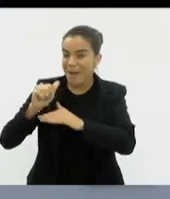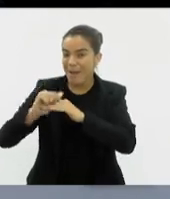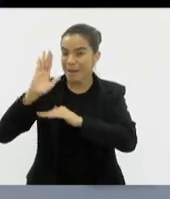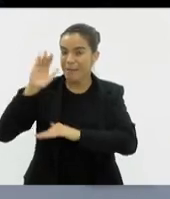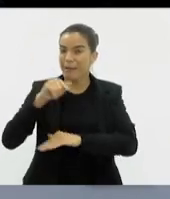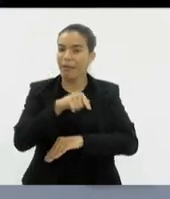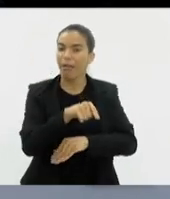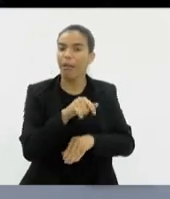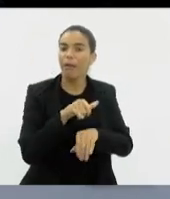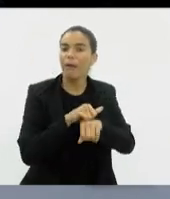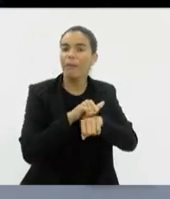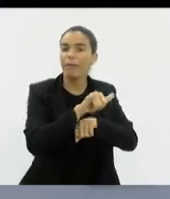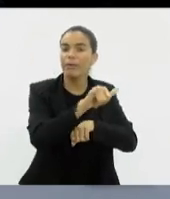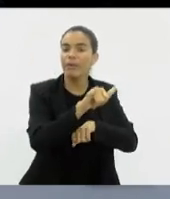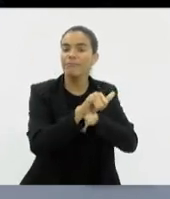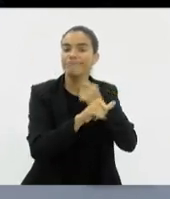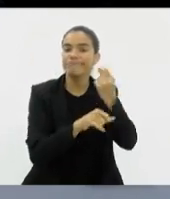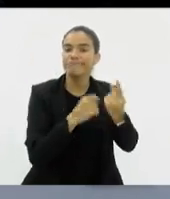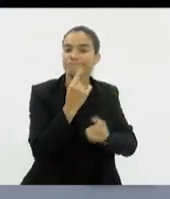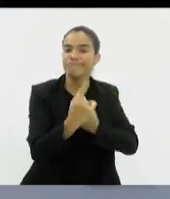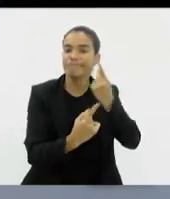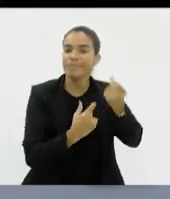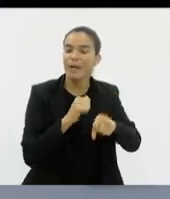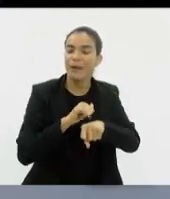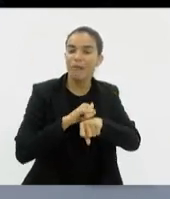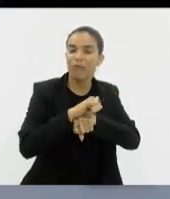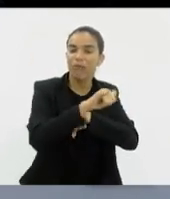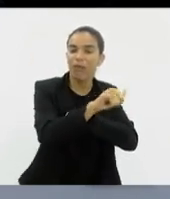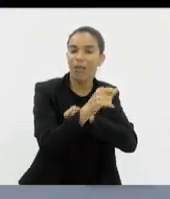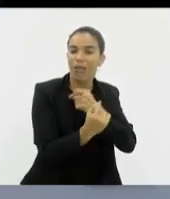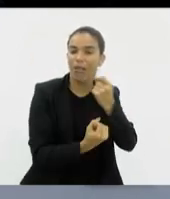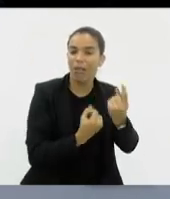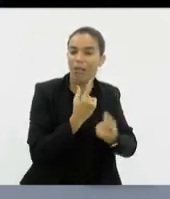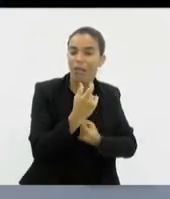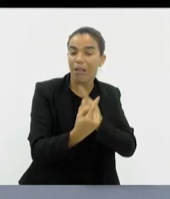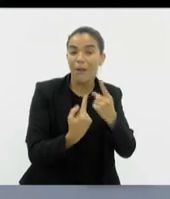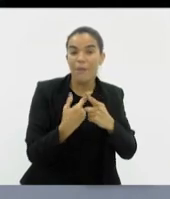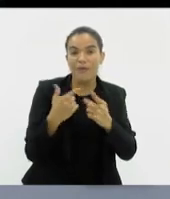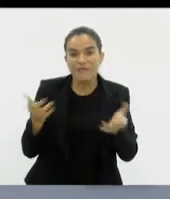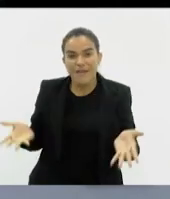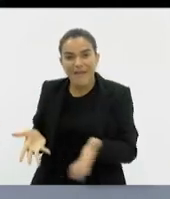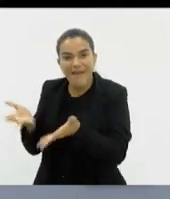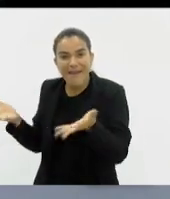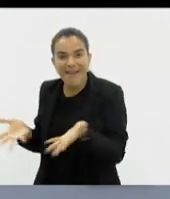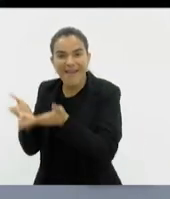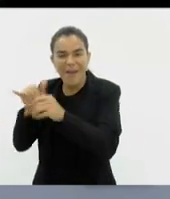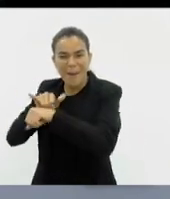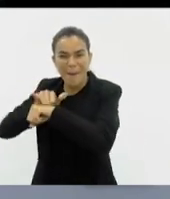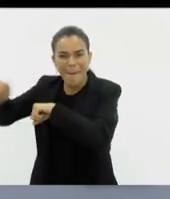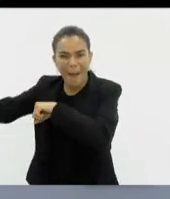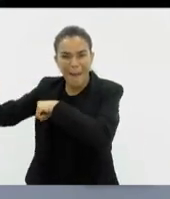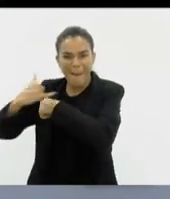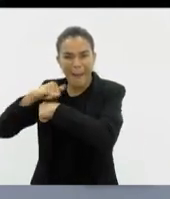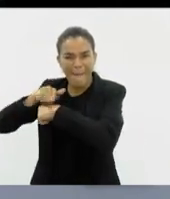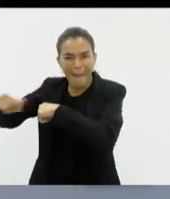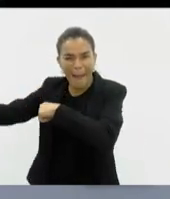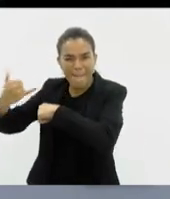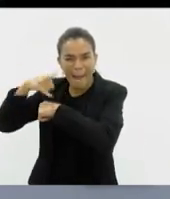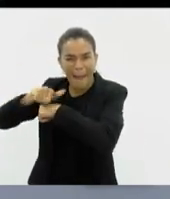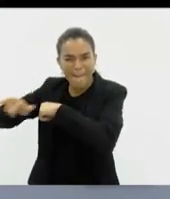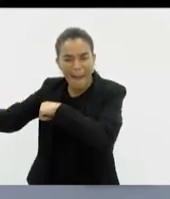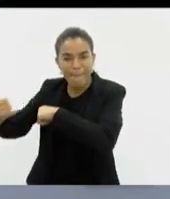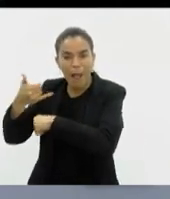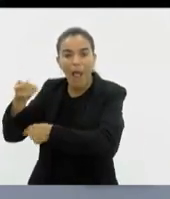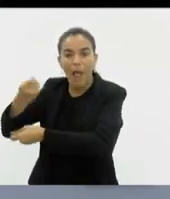aquele que bota menos voo, porque você está incentivando aqueles que estão trazendo operações internas